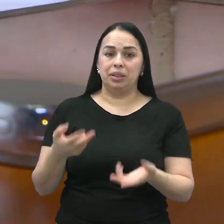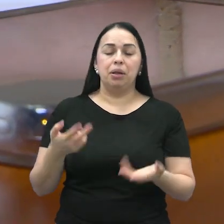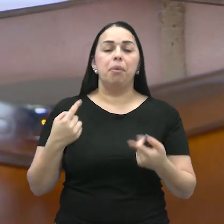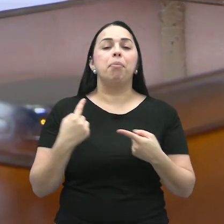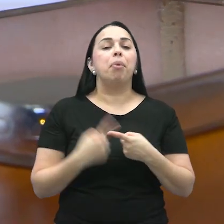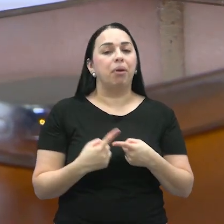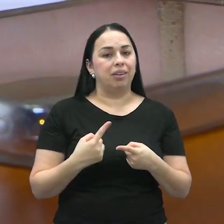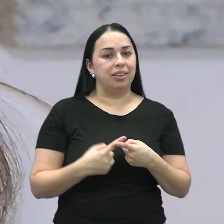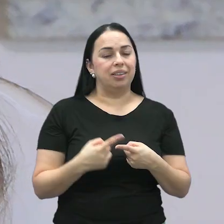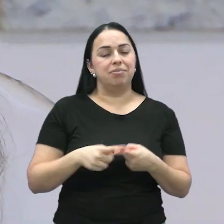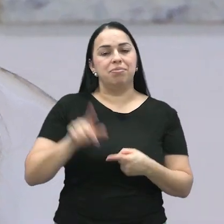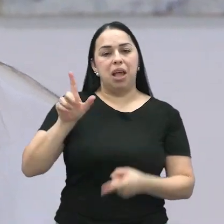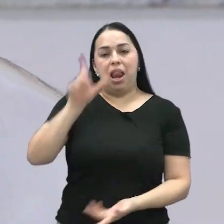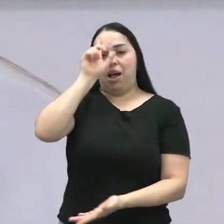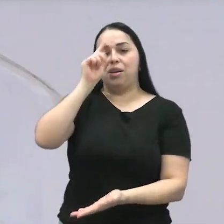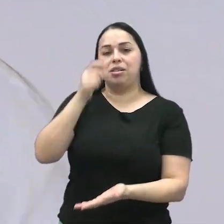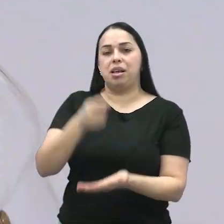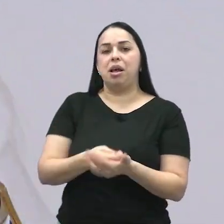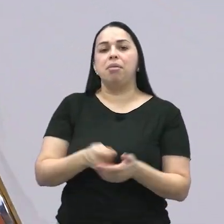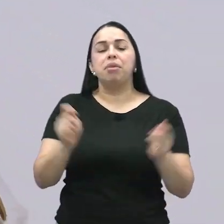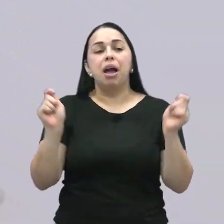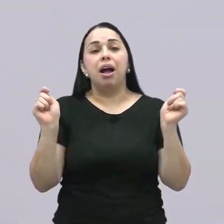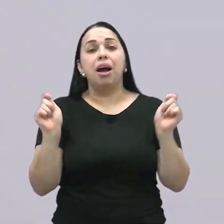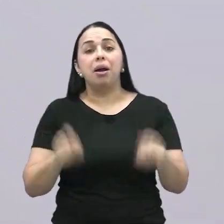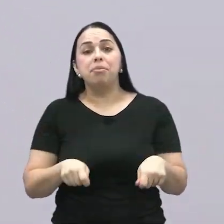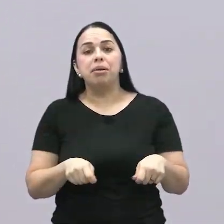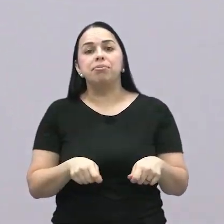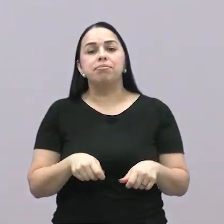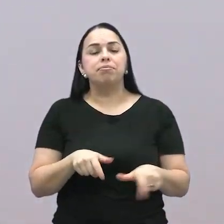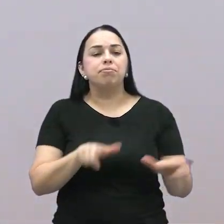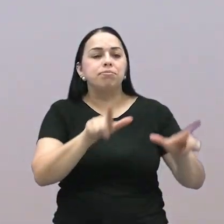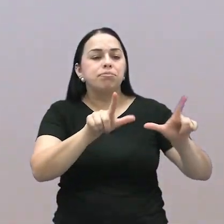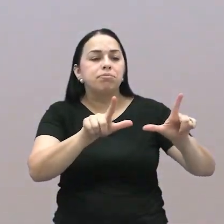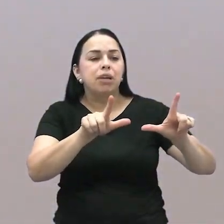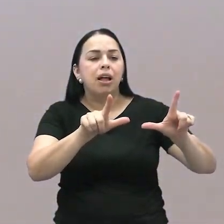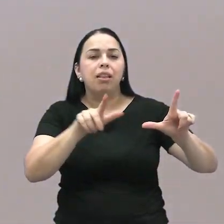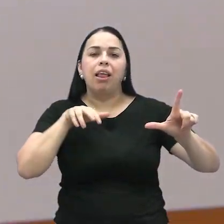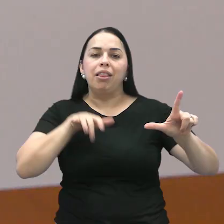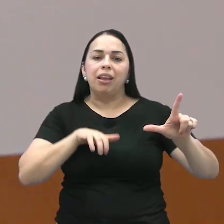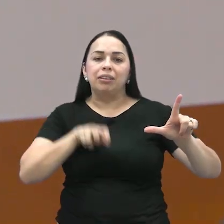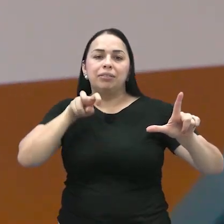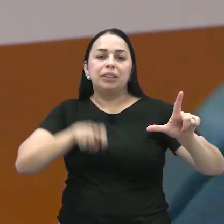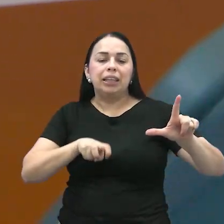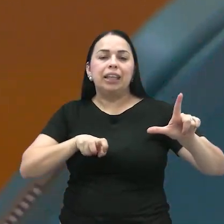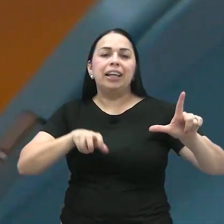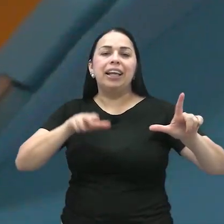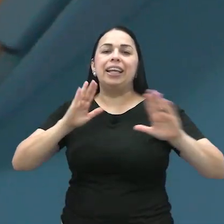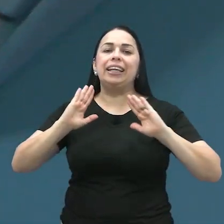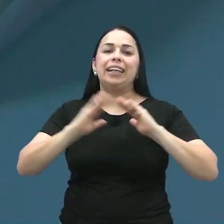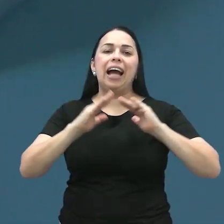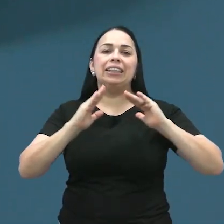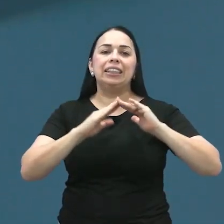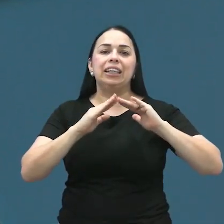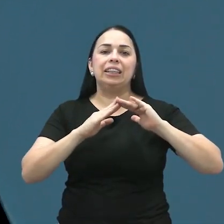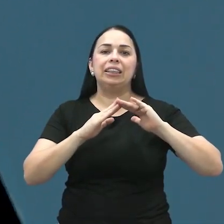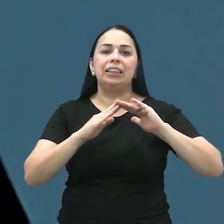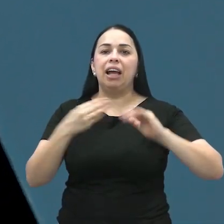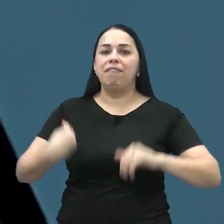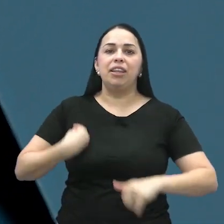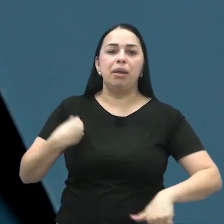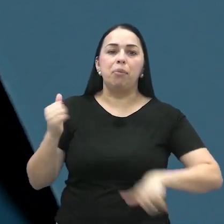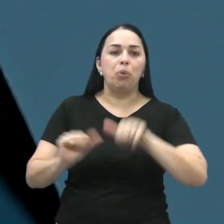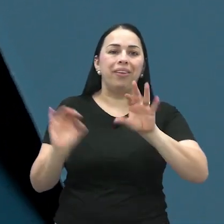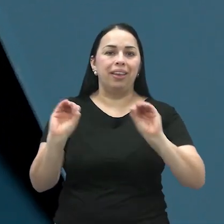de ensino à distância. Um dos motivos da decisão foi a possibilidade de assistir às aulas em casa, sem